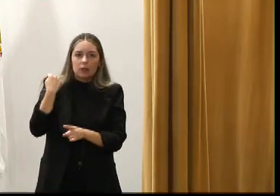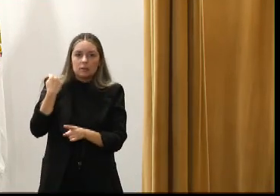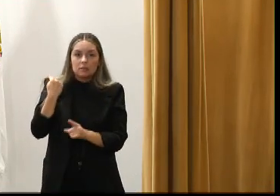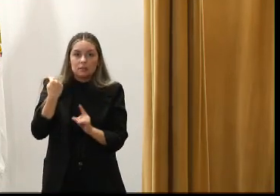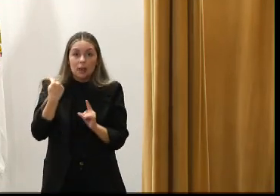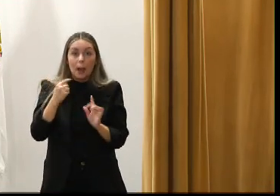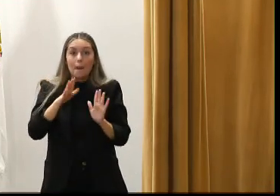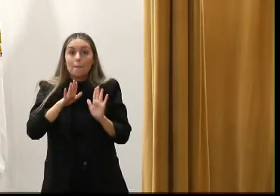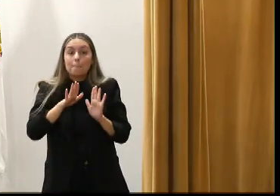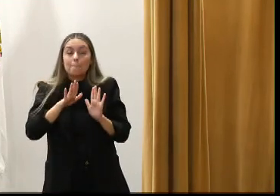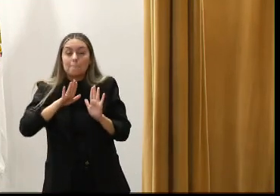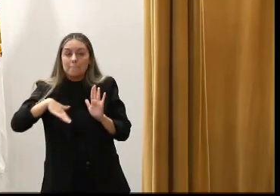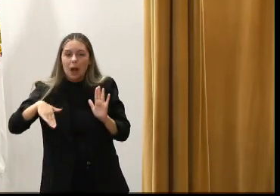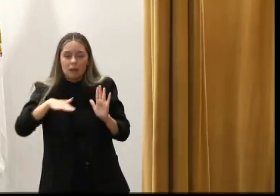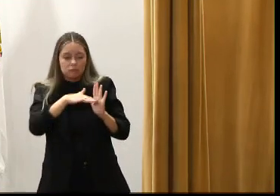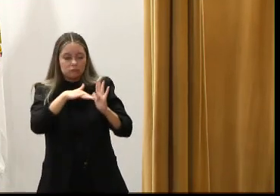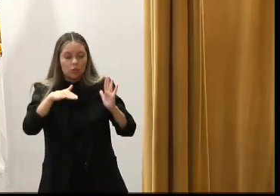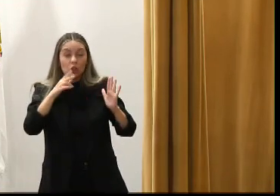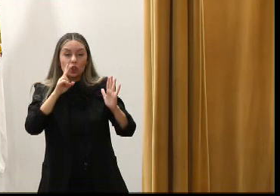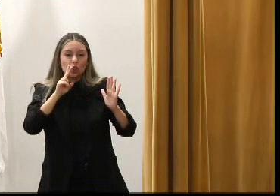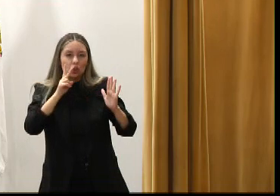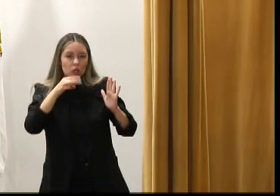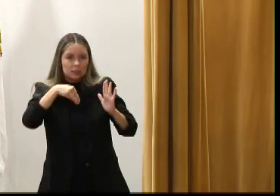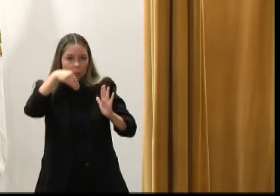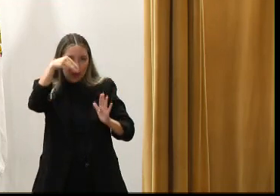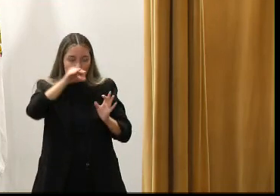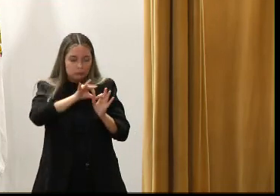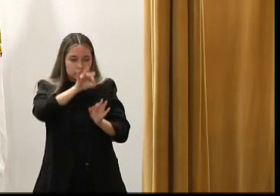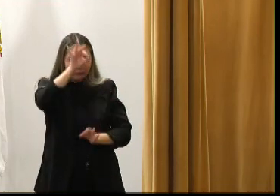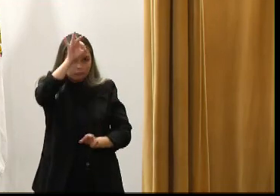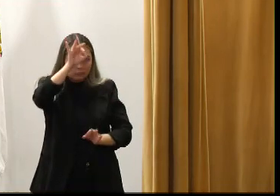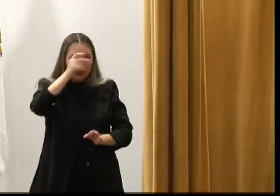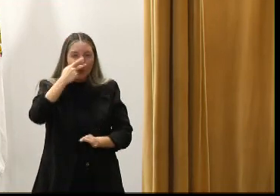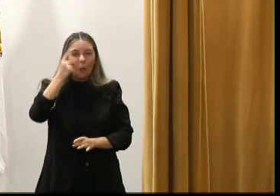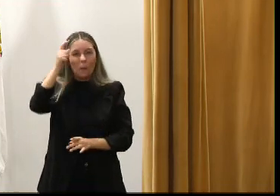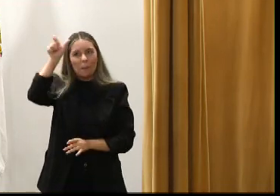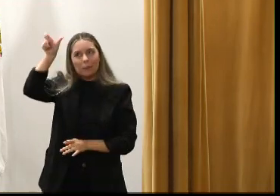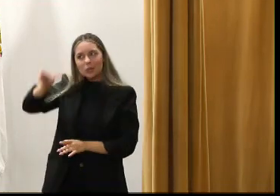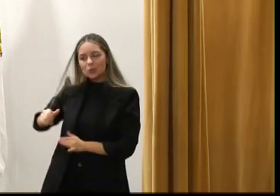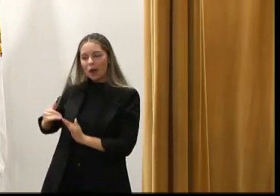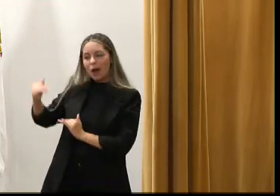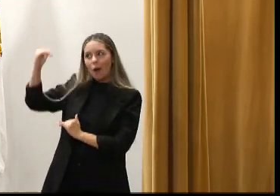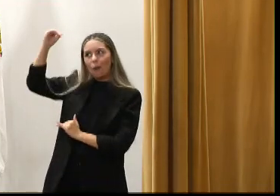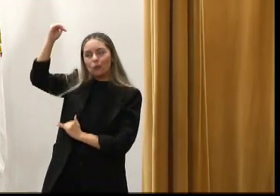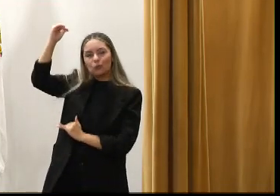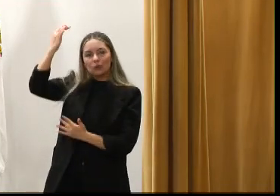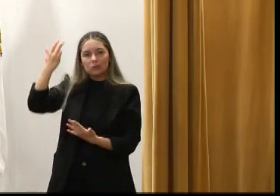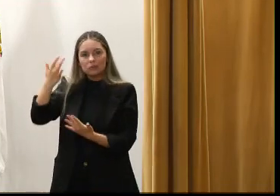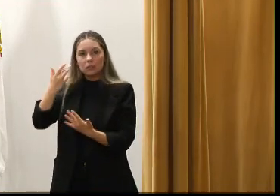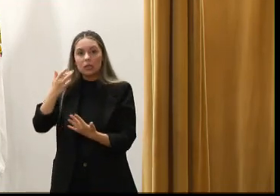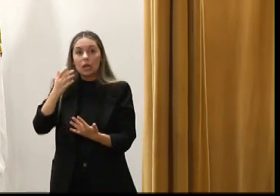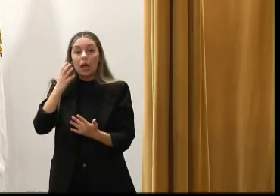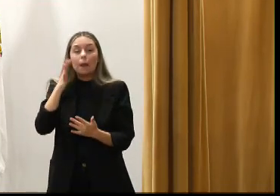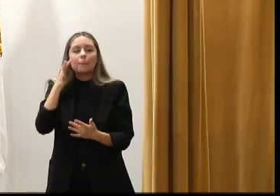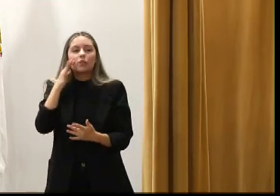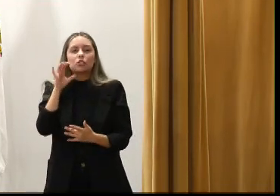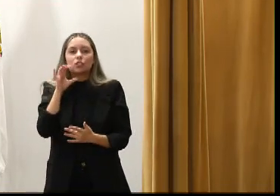mar 2 metros acima do que está hoje. Agora vamos imaginar isso